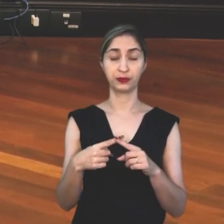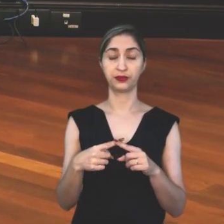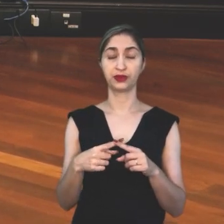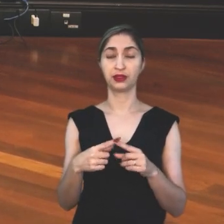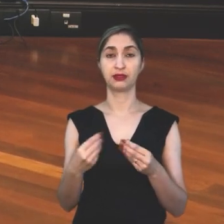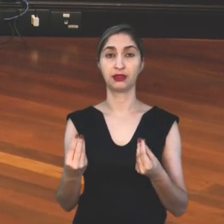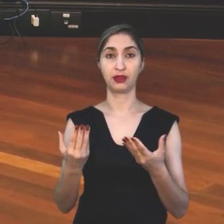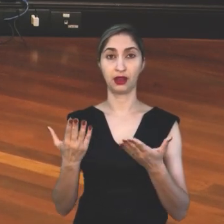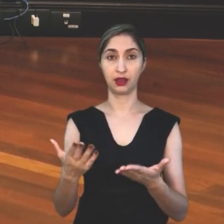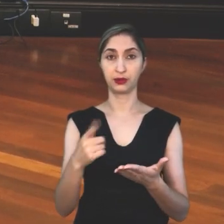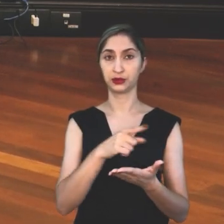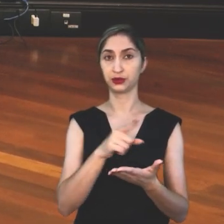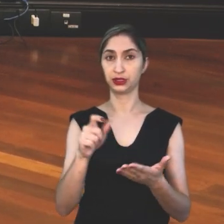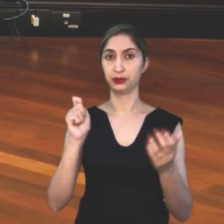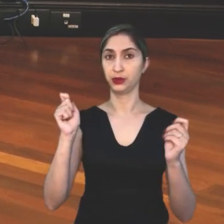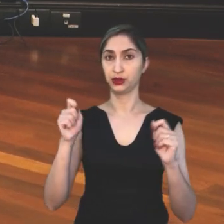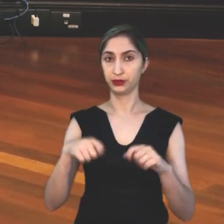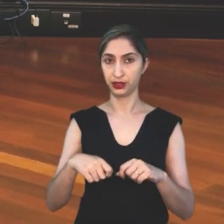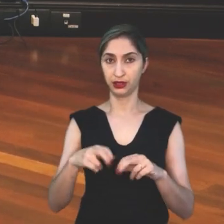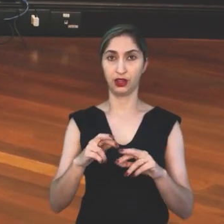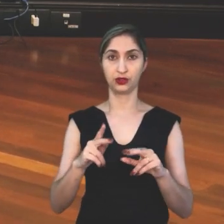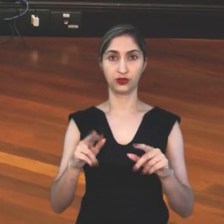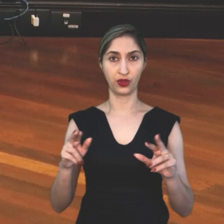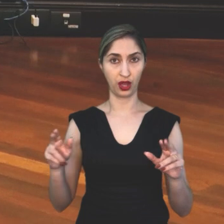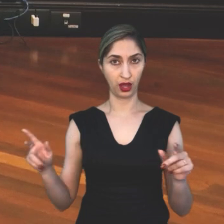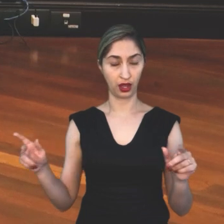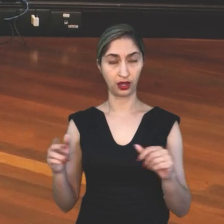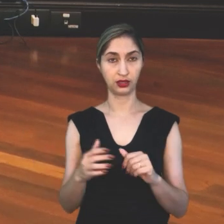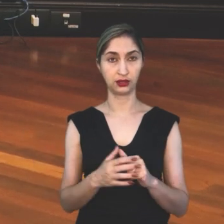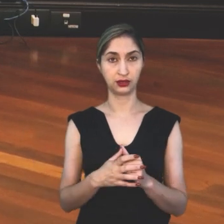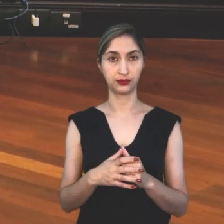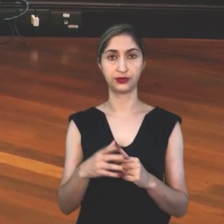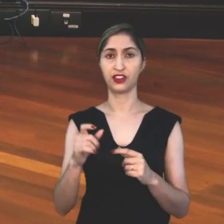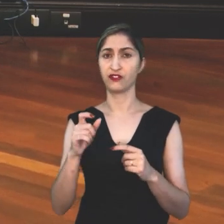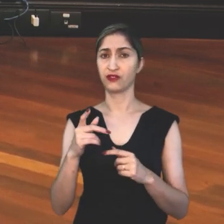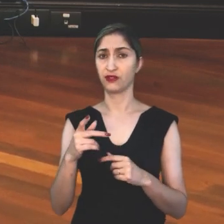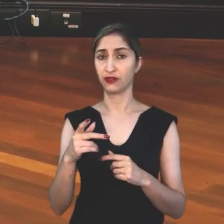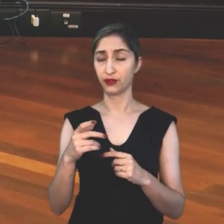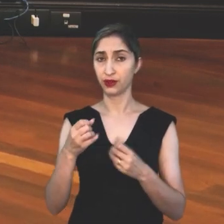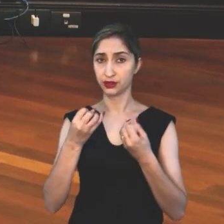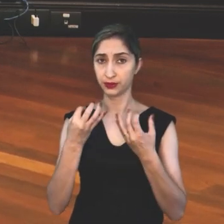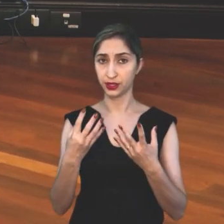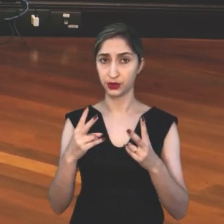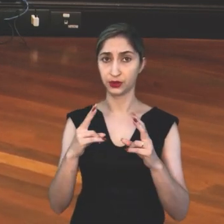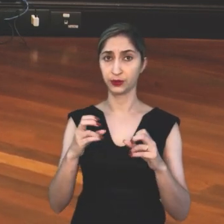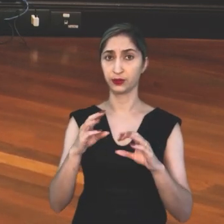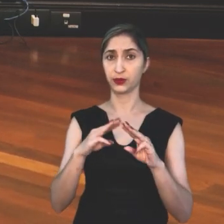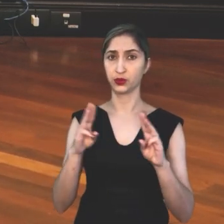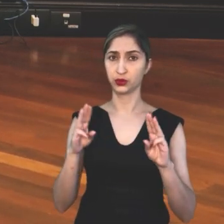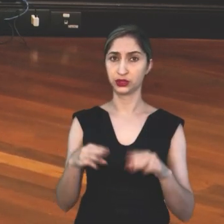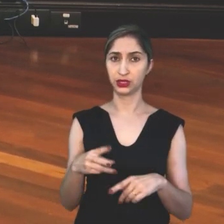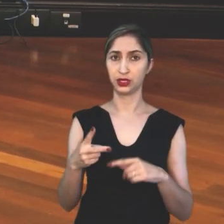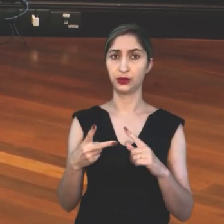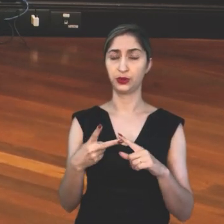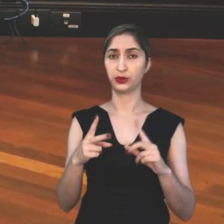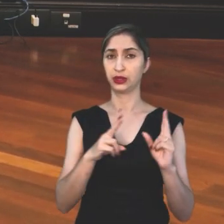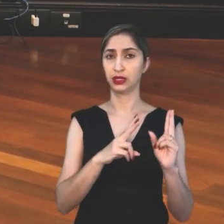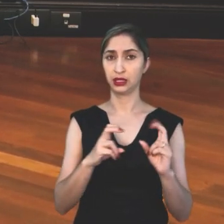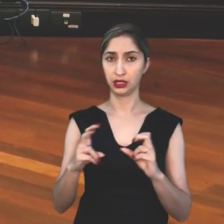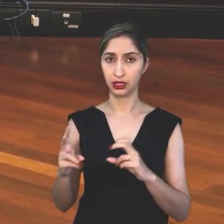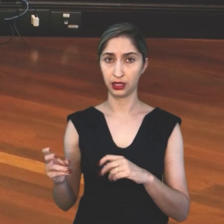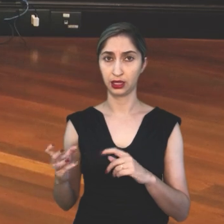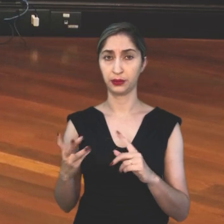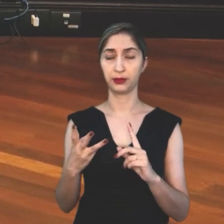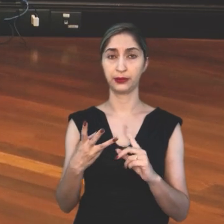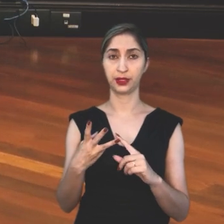instrumento essencial, porque também vai abrir várias possibilidades, né, aqui vai falar sobre o museu, vai falar